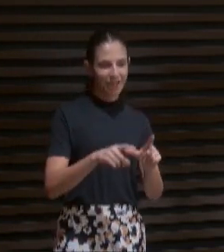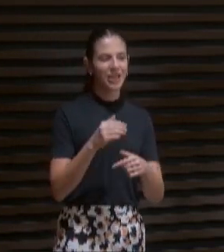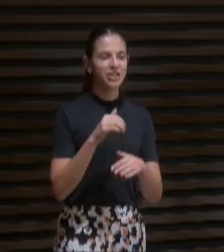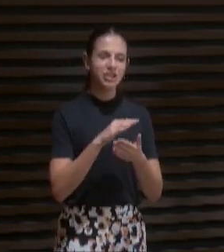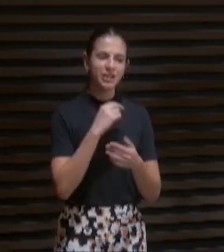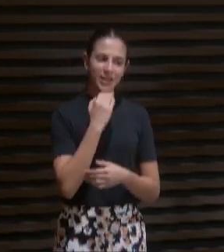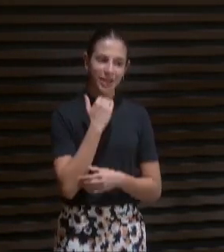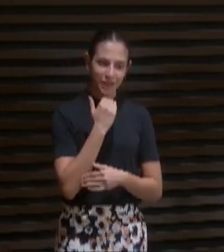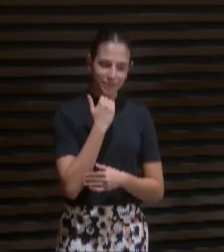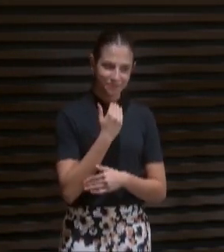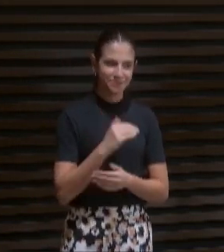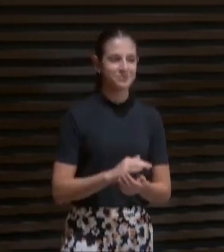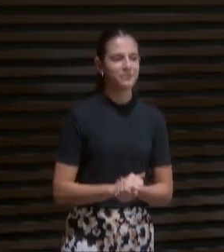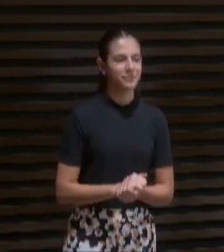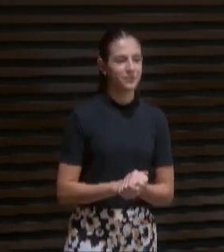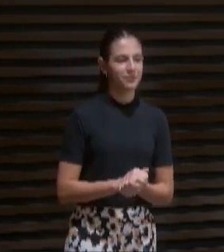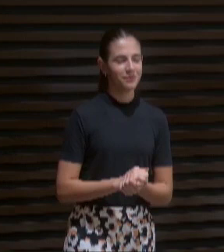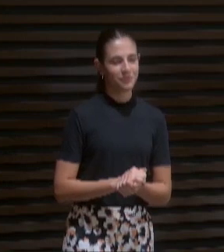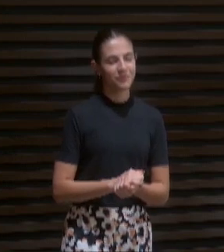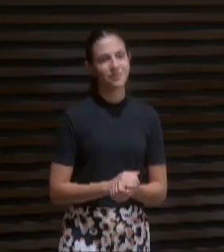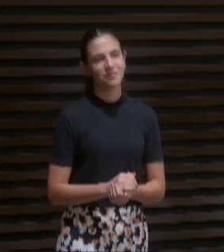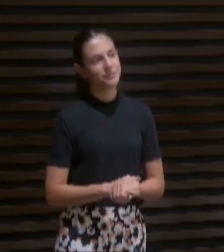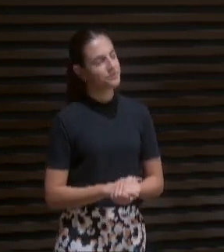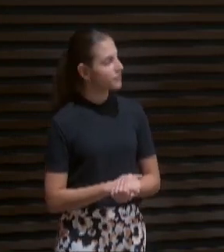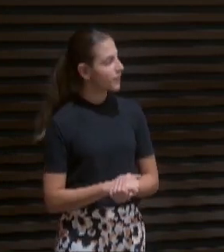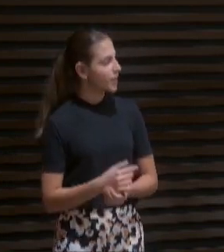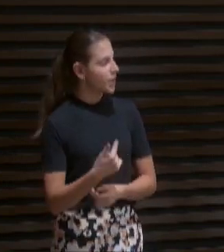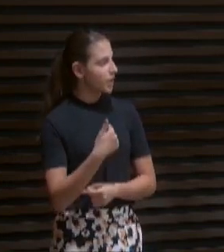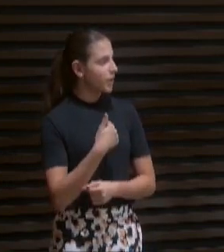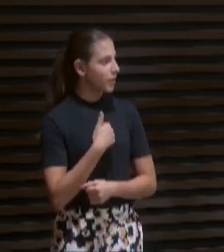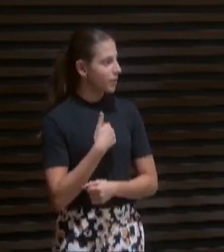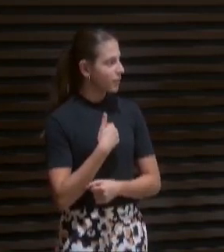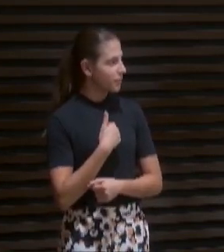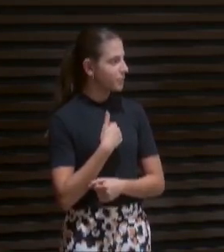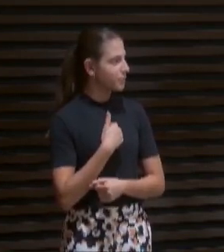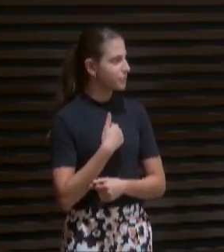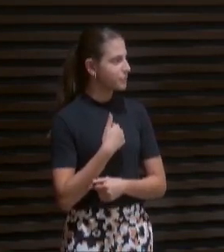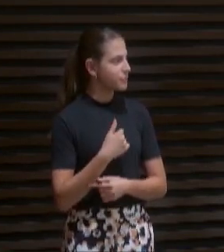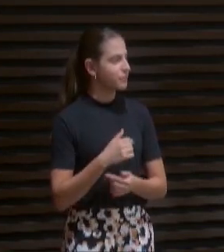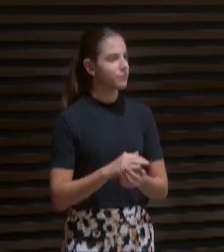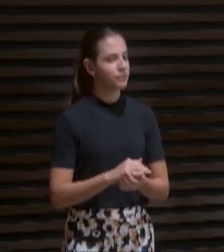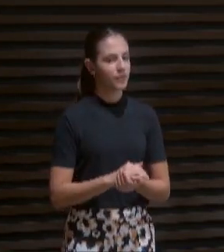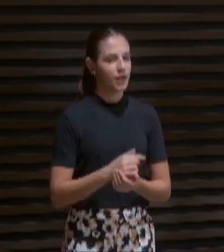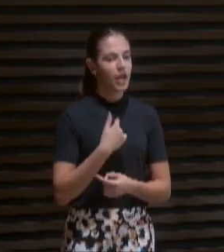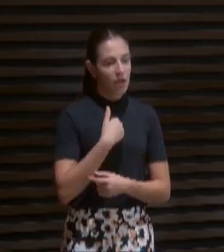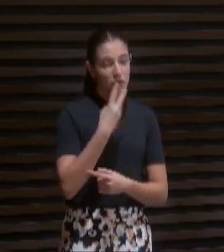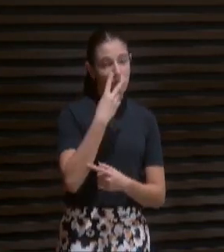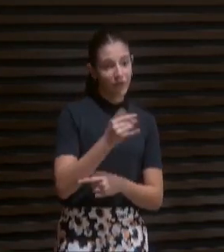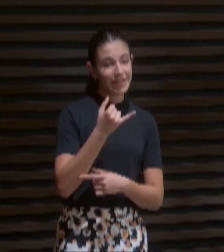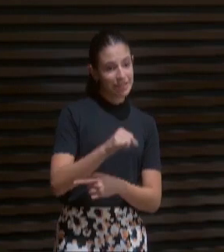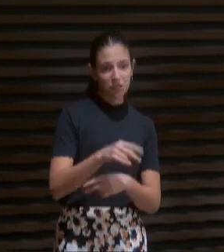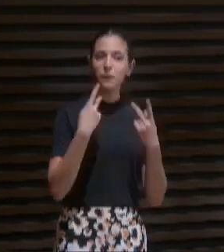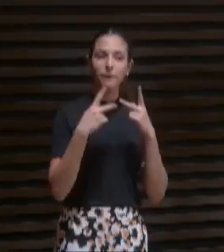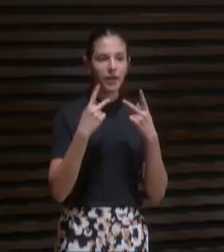conta aí pendurada. Eu vou ver se eu deixei de falar do Evangelho a alguém